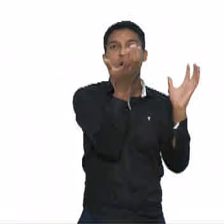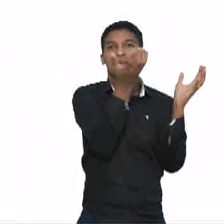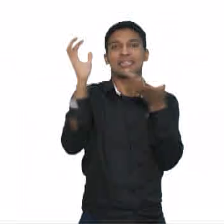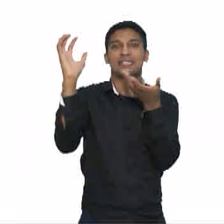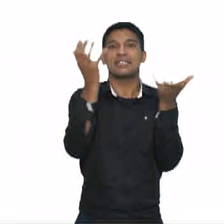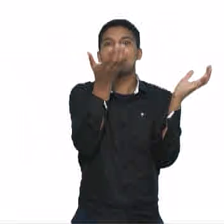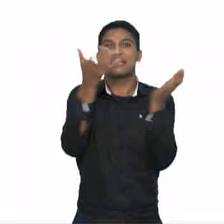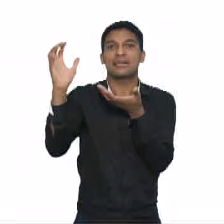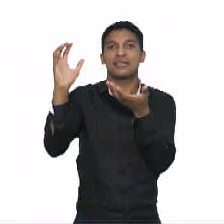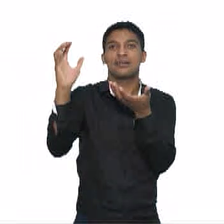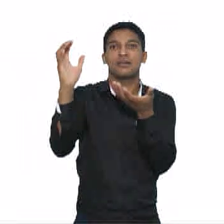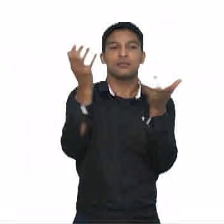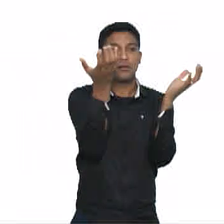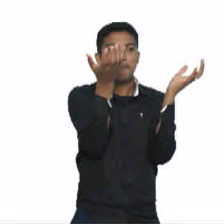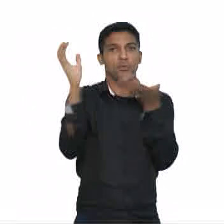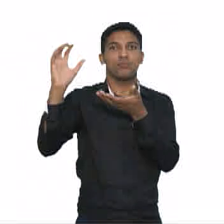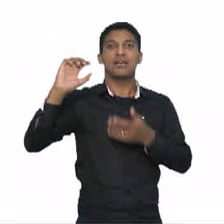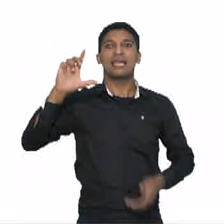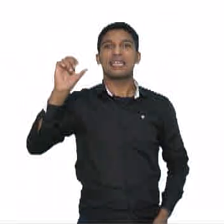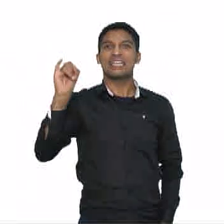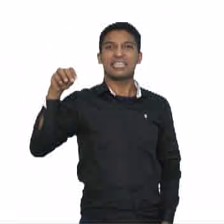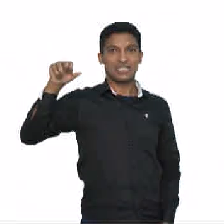gradual, irregular e